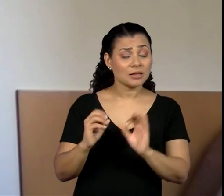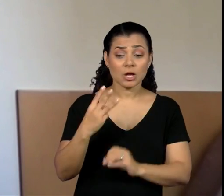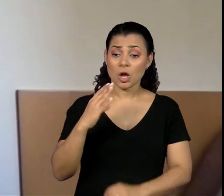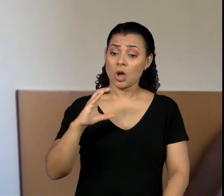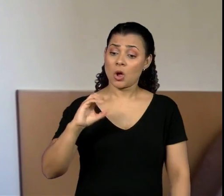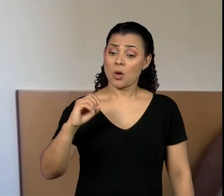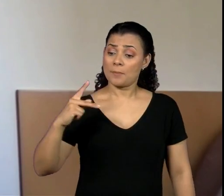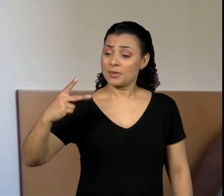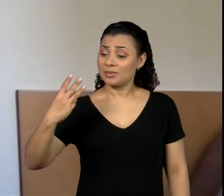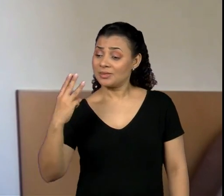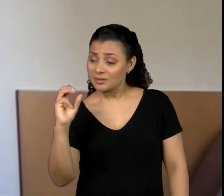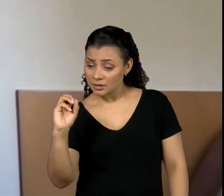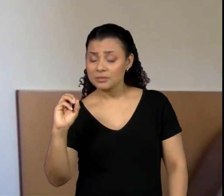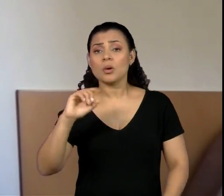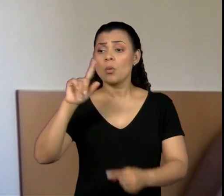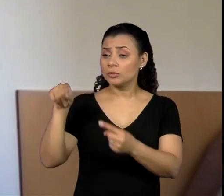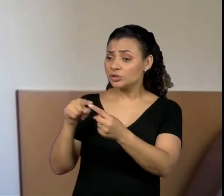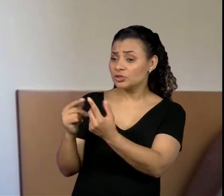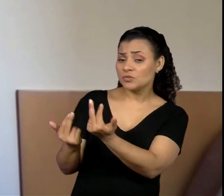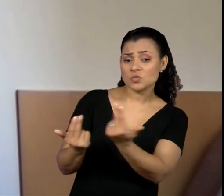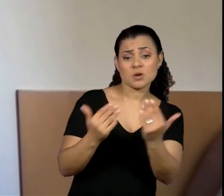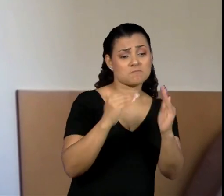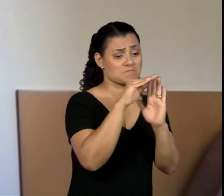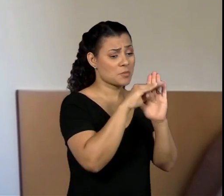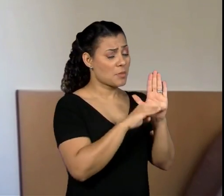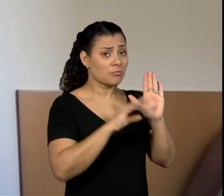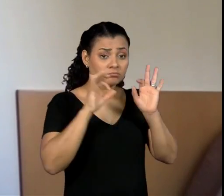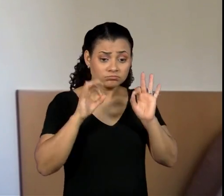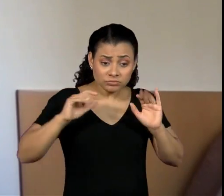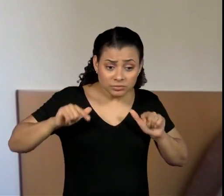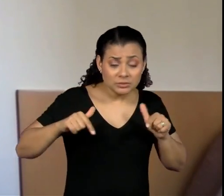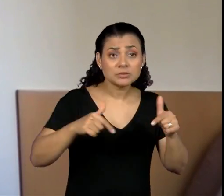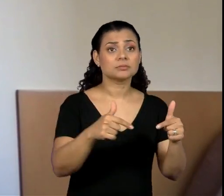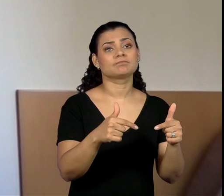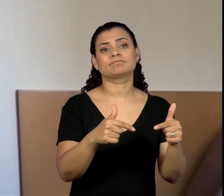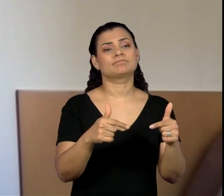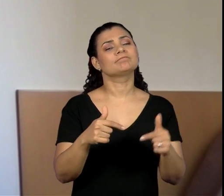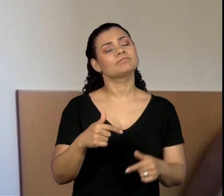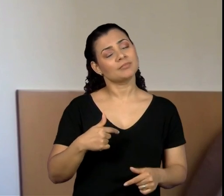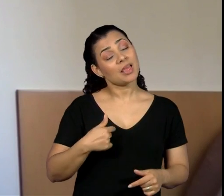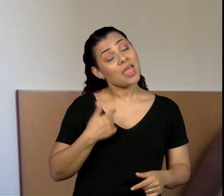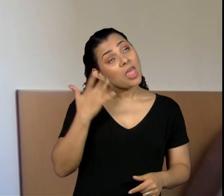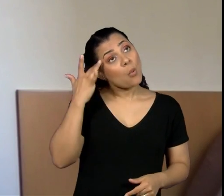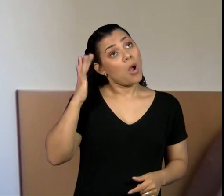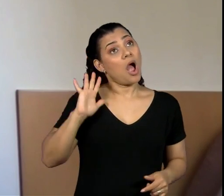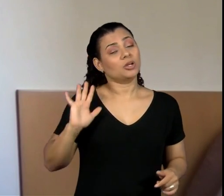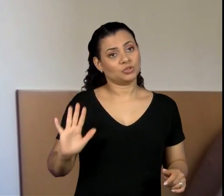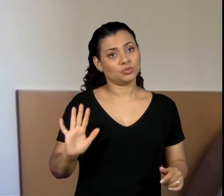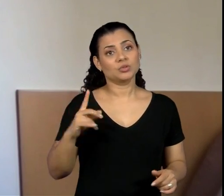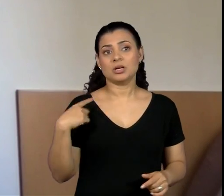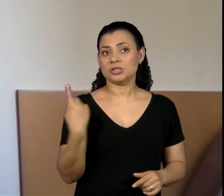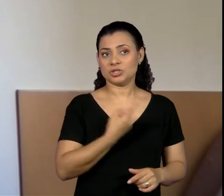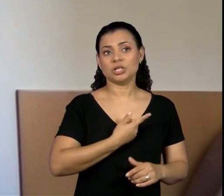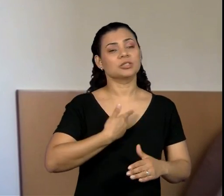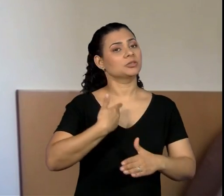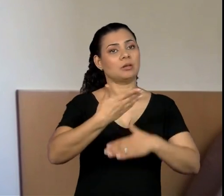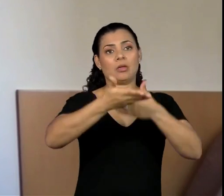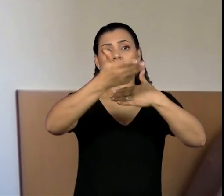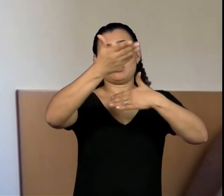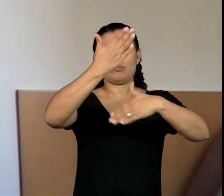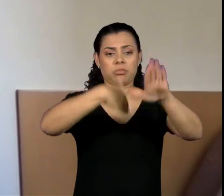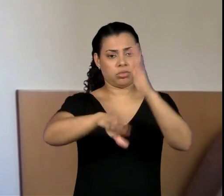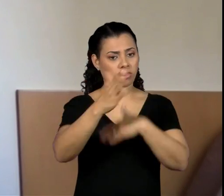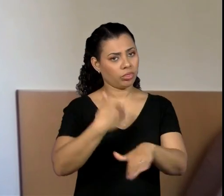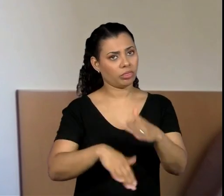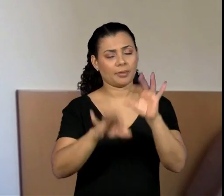que mantenha essa proporcionalidade, eu julgo que estaremos indo na contramão